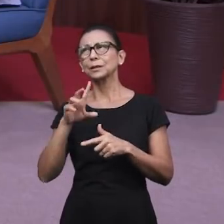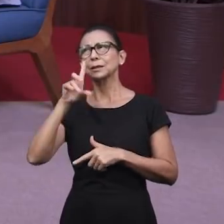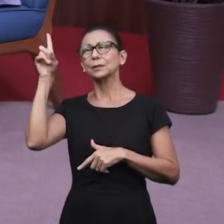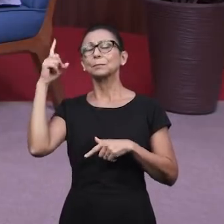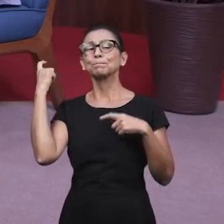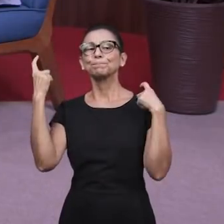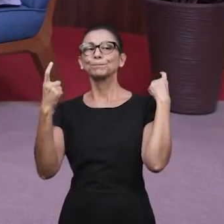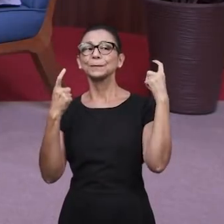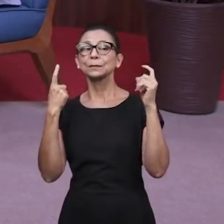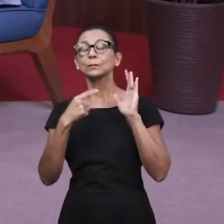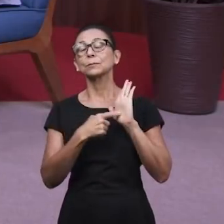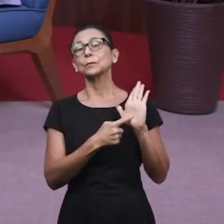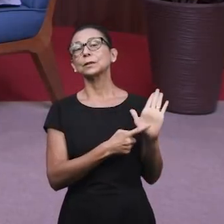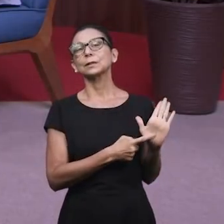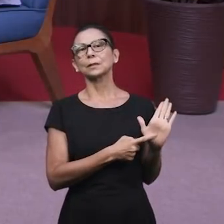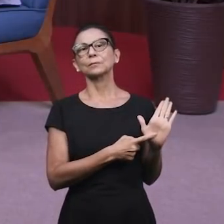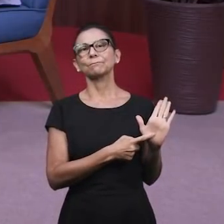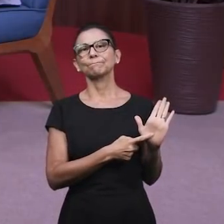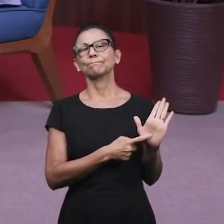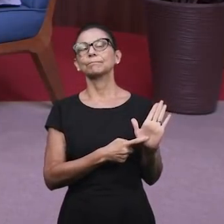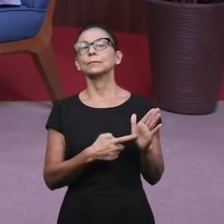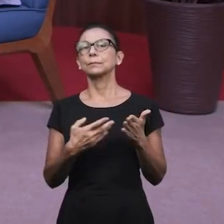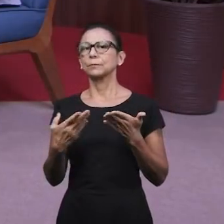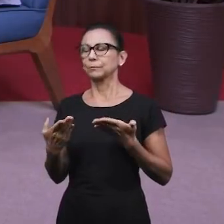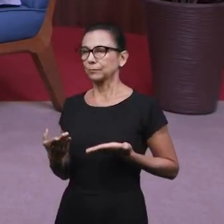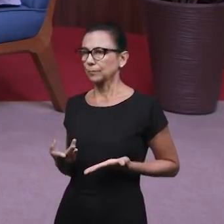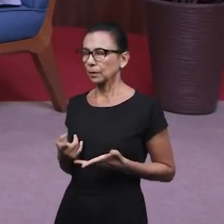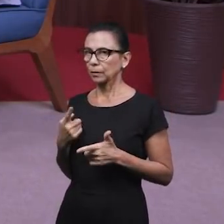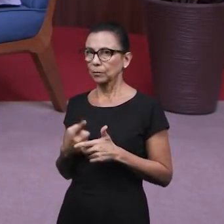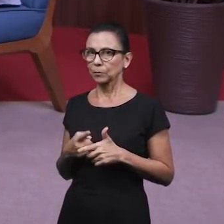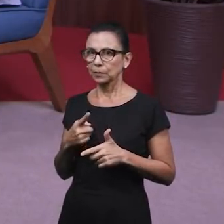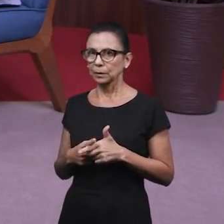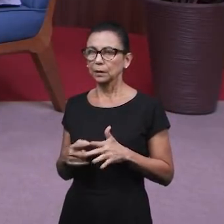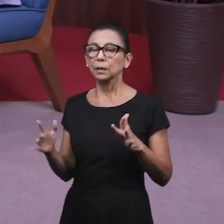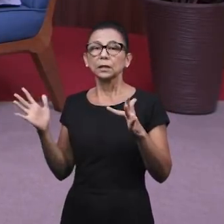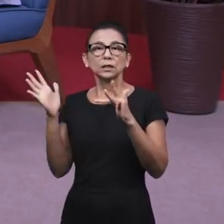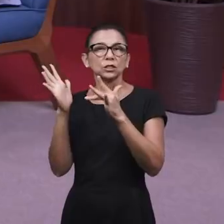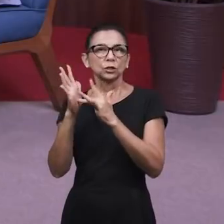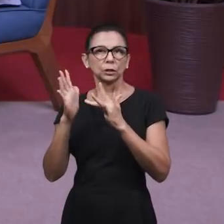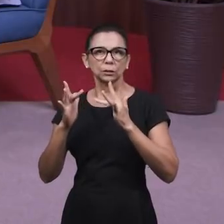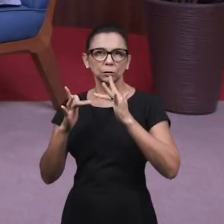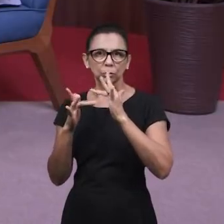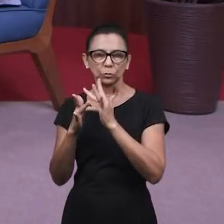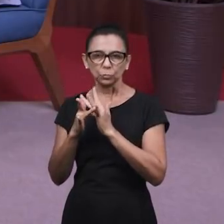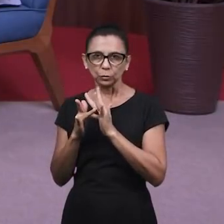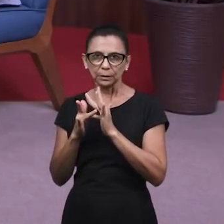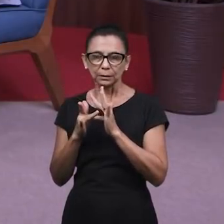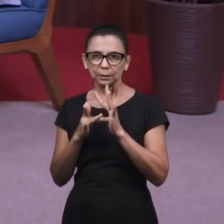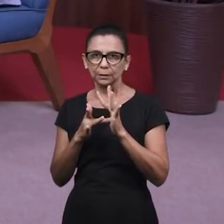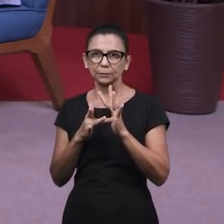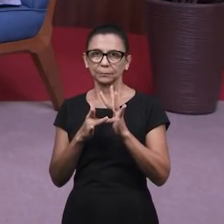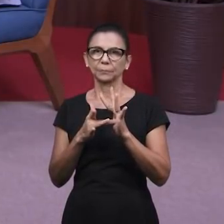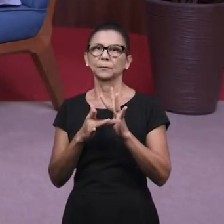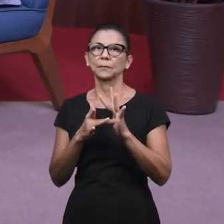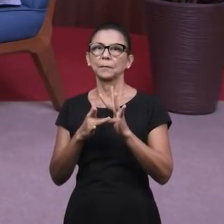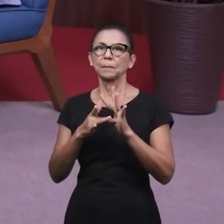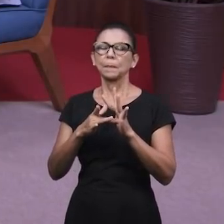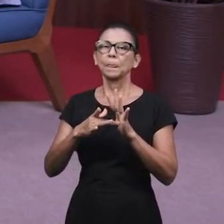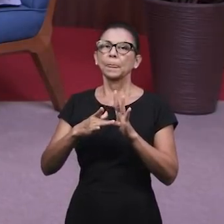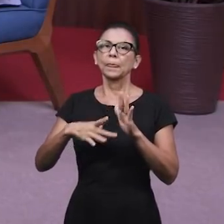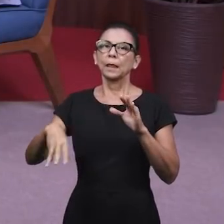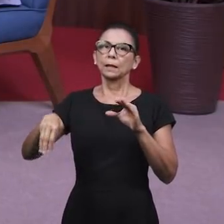Deus? Porque, exatamente por isso, porque Jesus está profetizado no